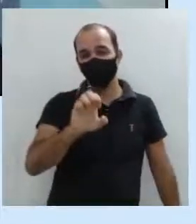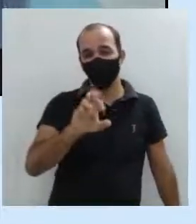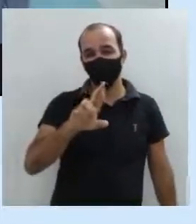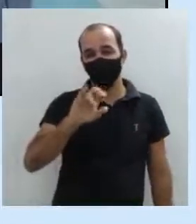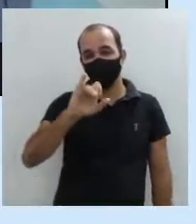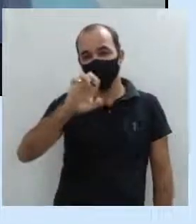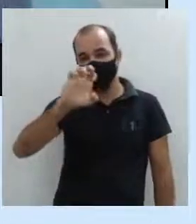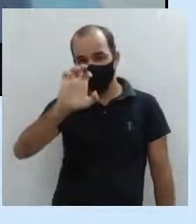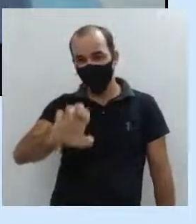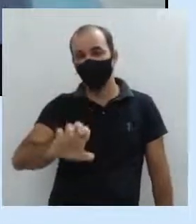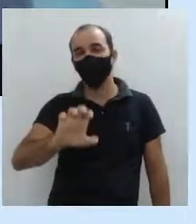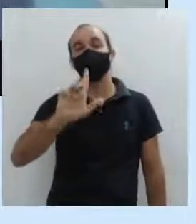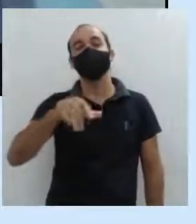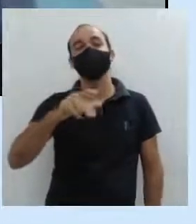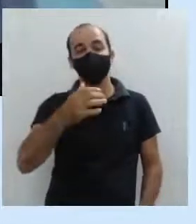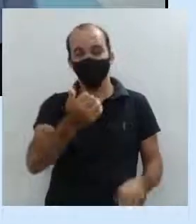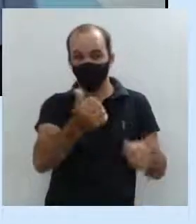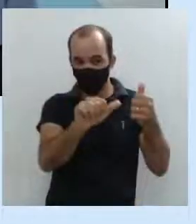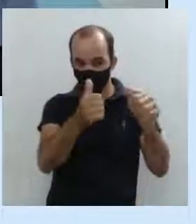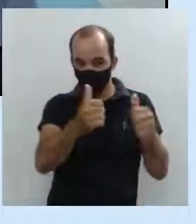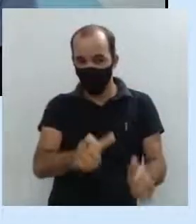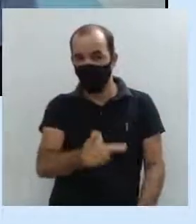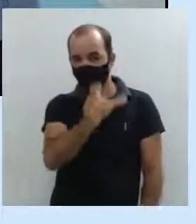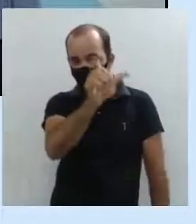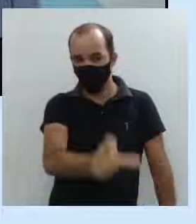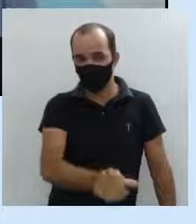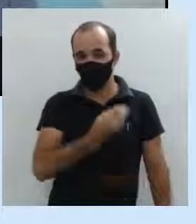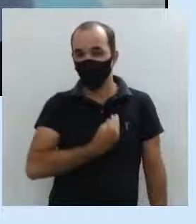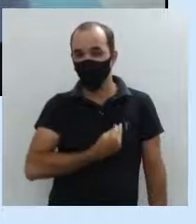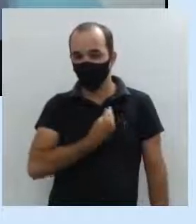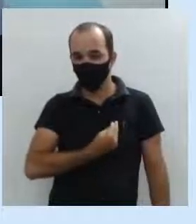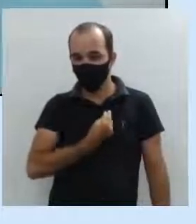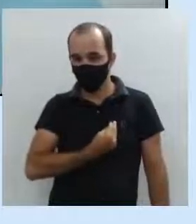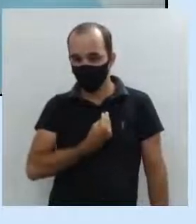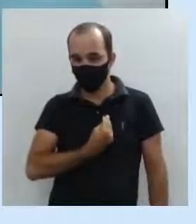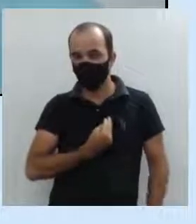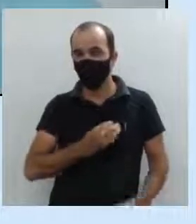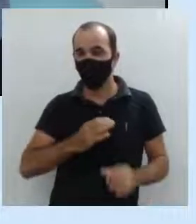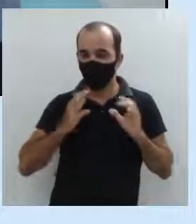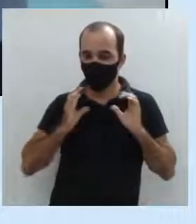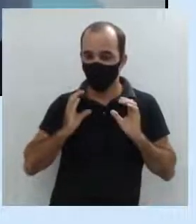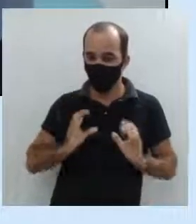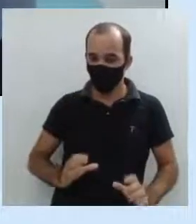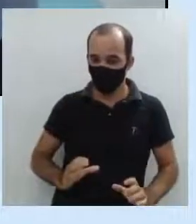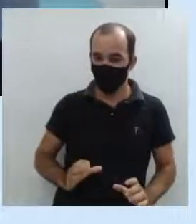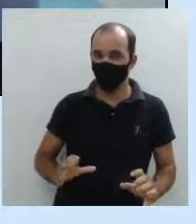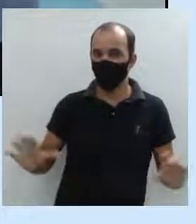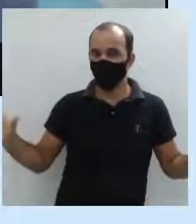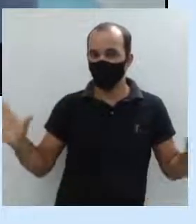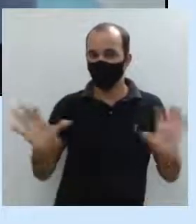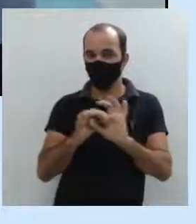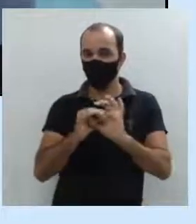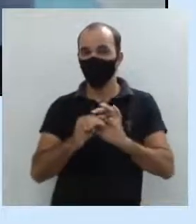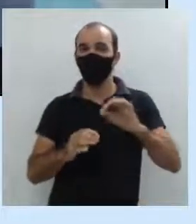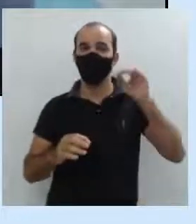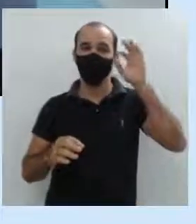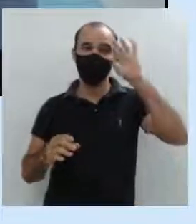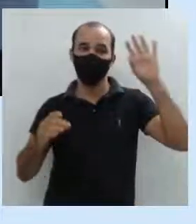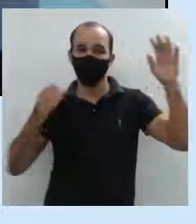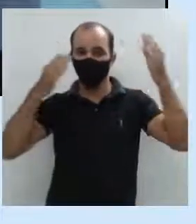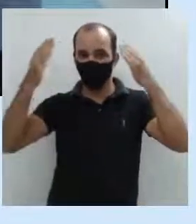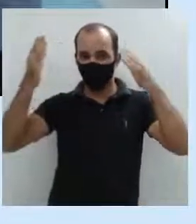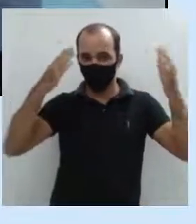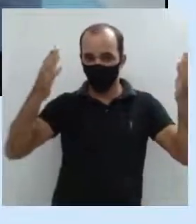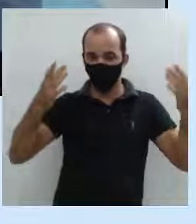análise comportamental, né, tem a ver com a questão psicológica, tem a ver também com a questão ali, né, de abuso da polícia,